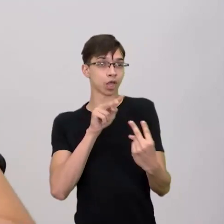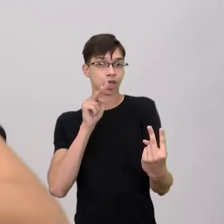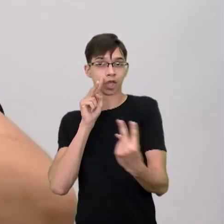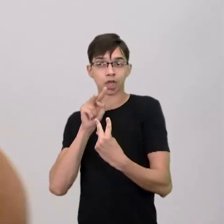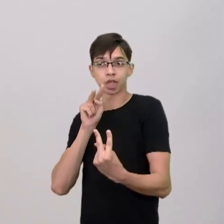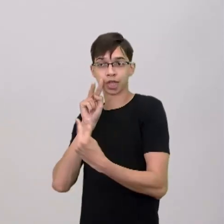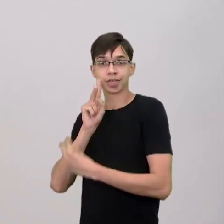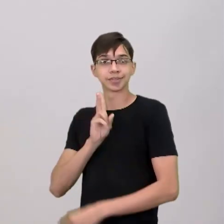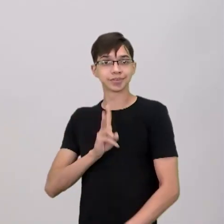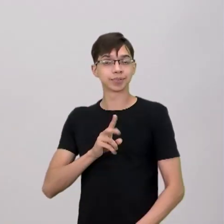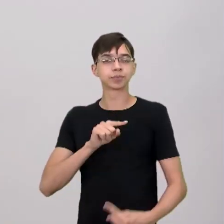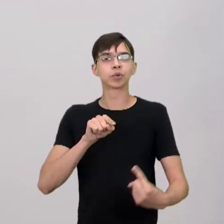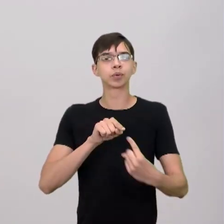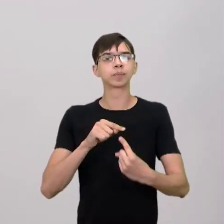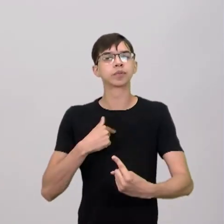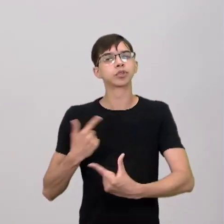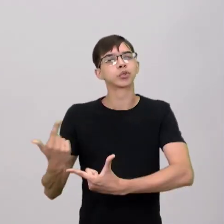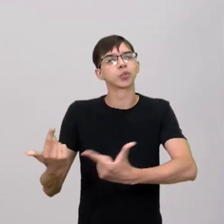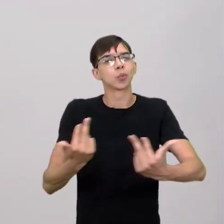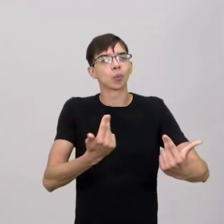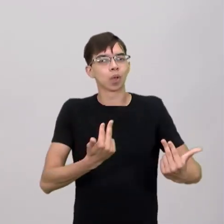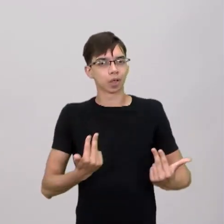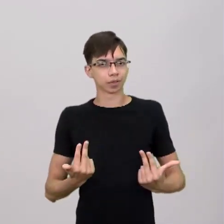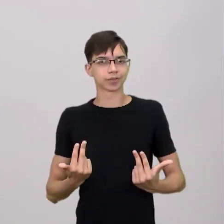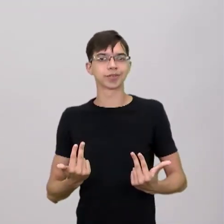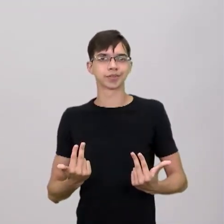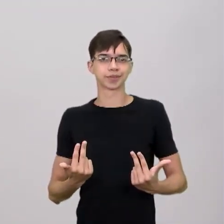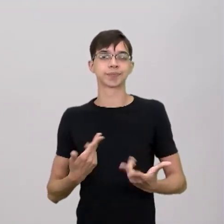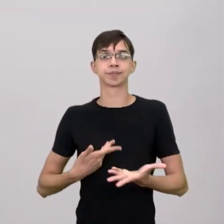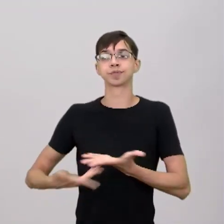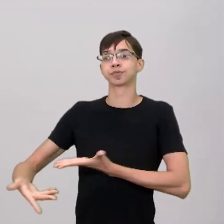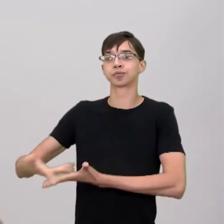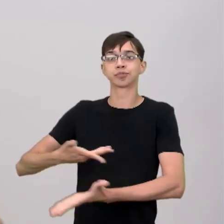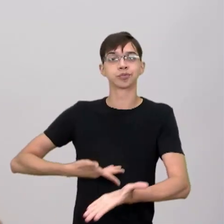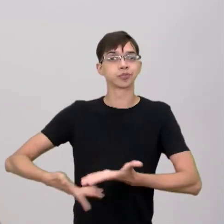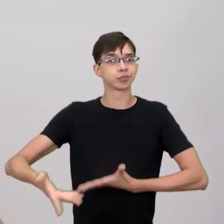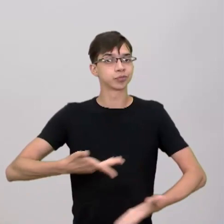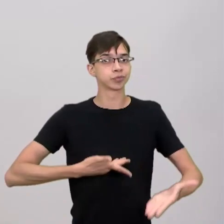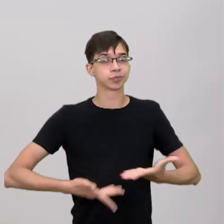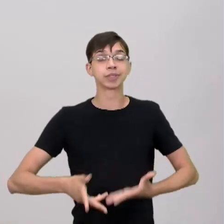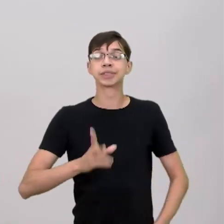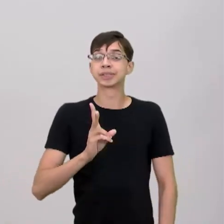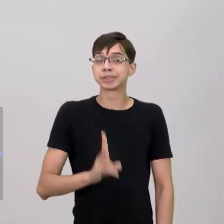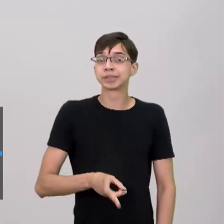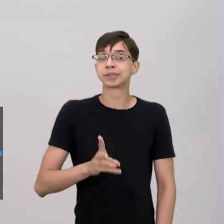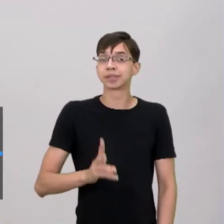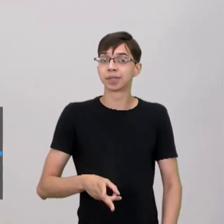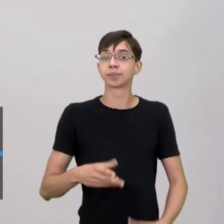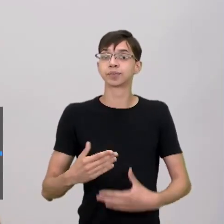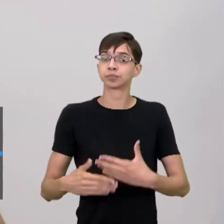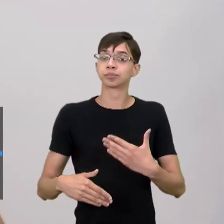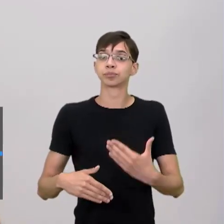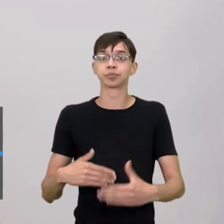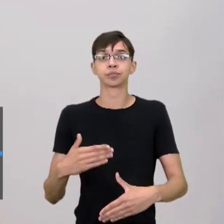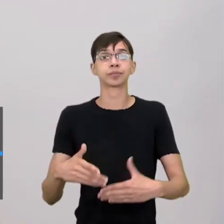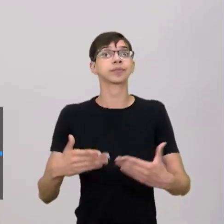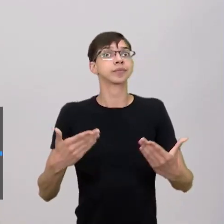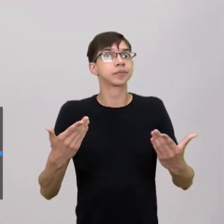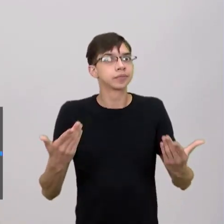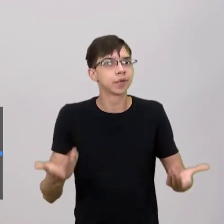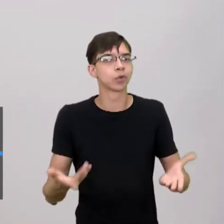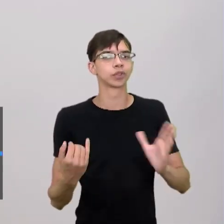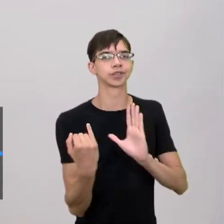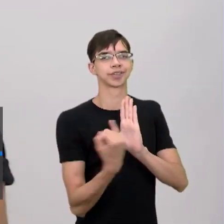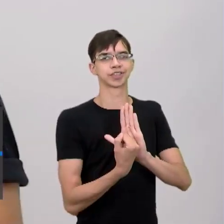que no caso é a aula chegar até você, e a gente tem essa frequência a ponto da gente criar essa identidade. Eu olho